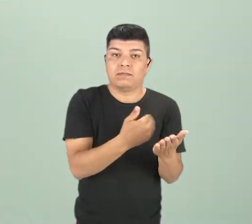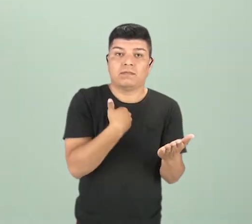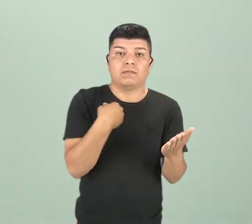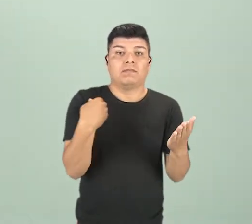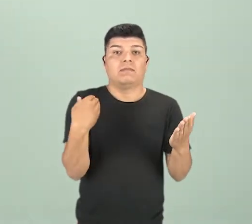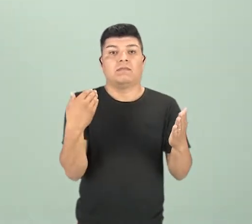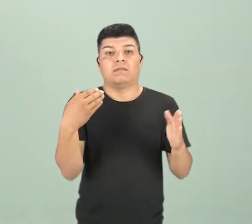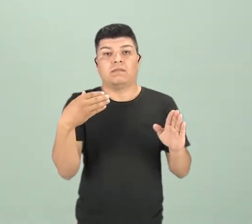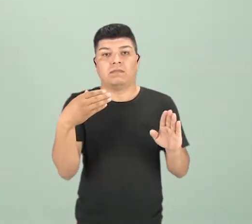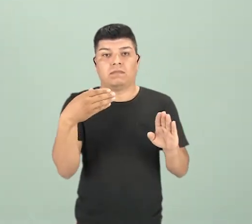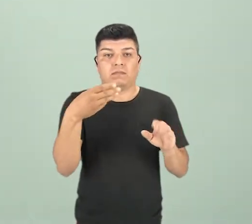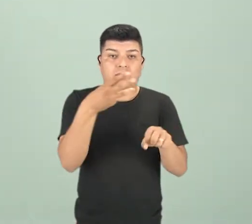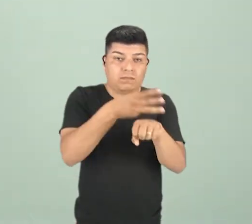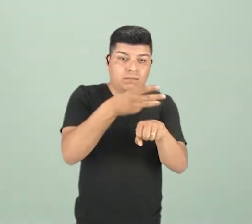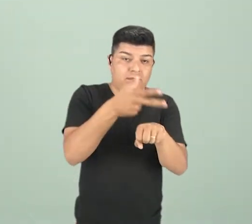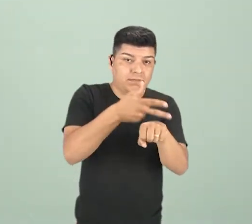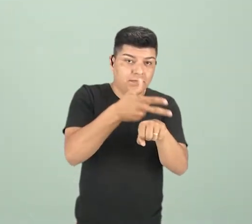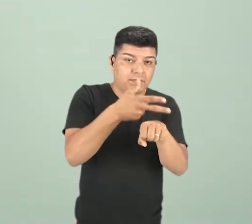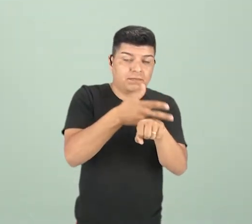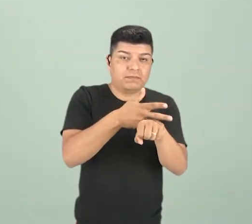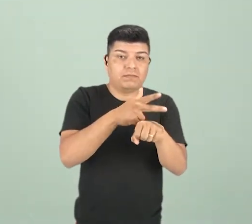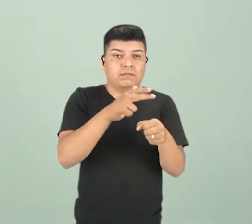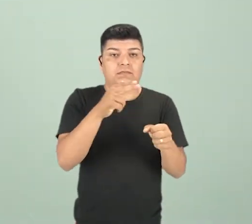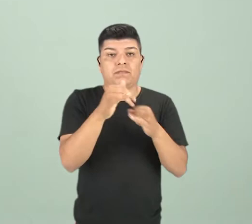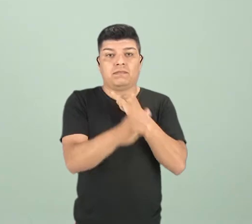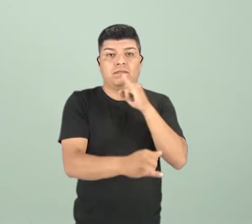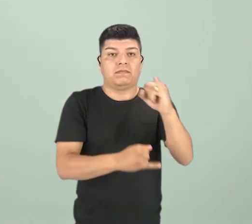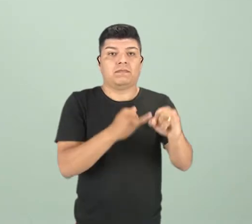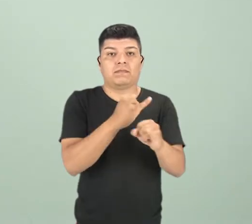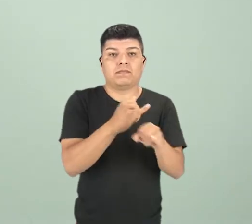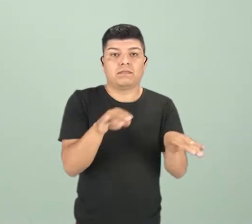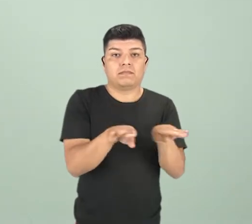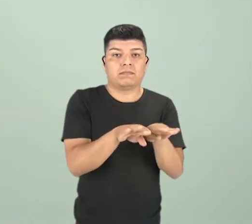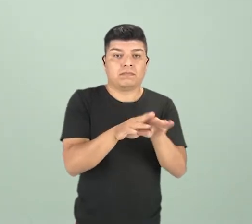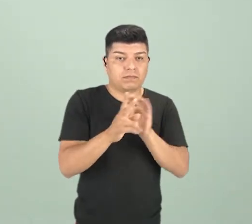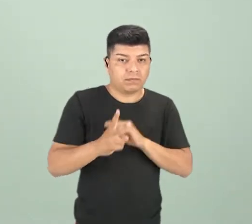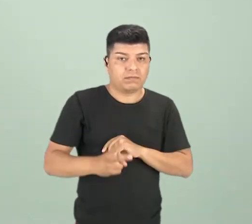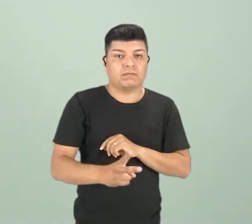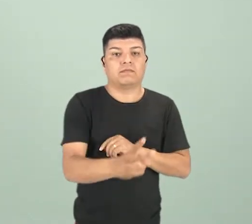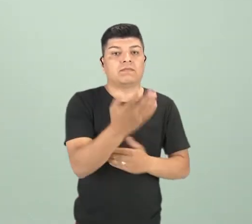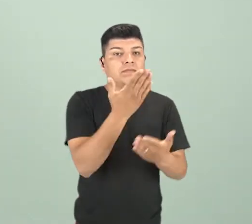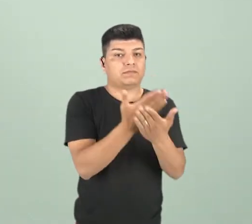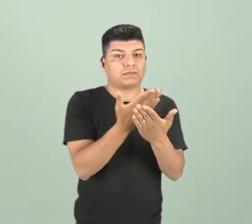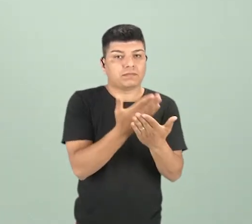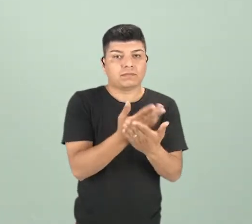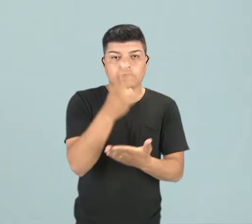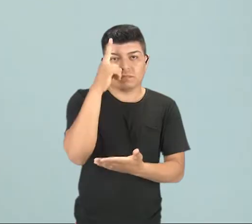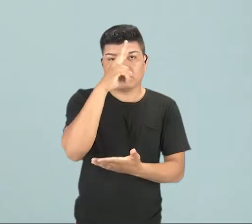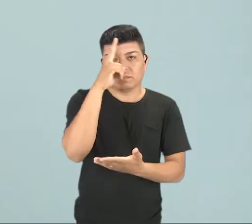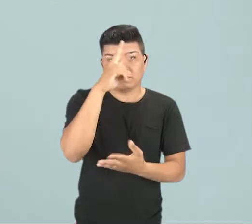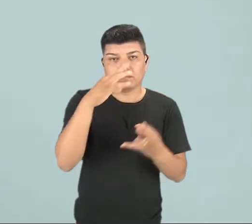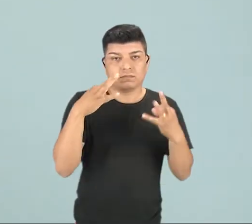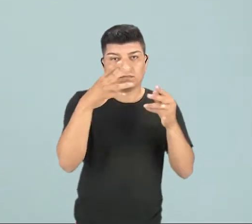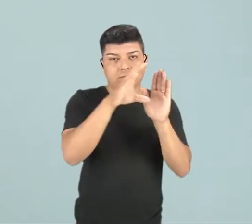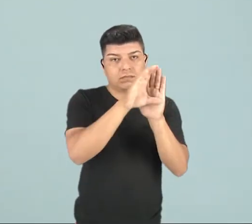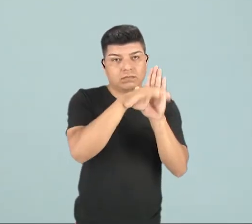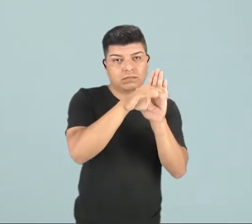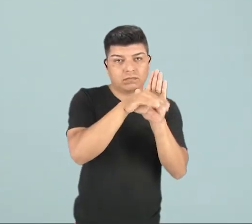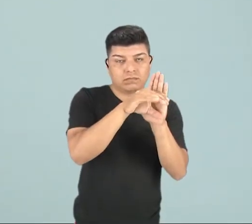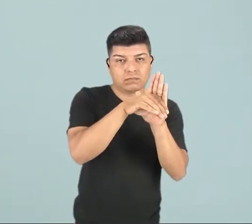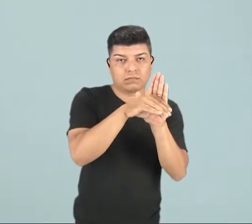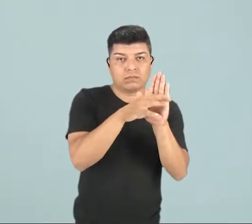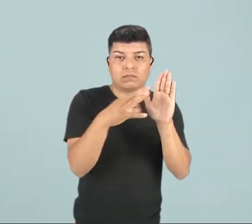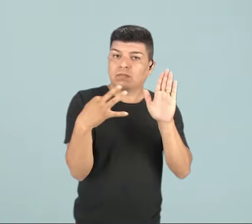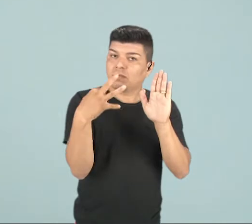acessar outros vídeos na internet, para que você possa dar continuidade nos seus estudos. Lembrando que todos esses conteúdos que a gente